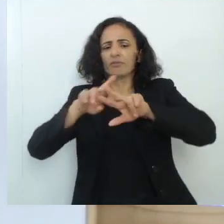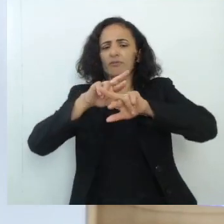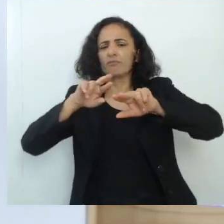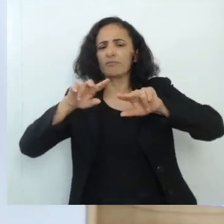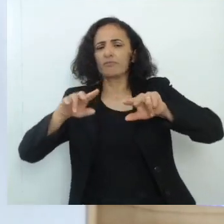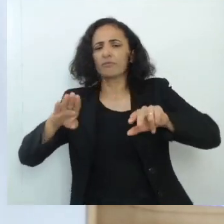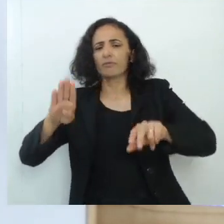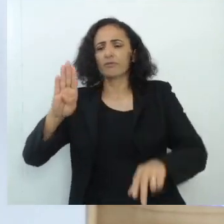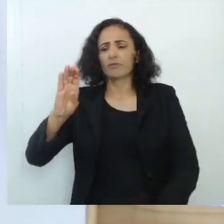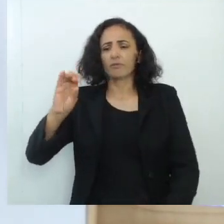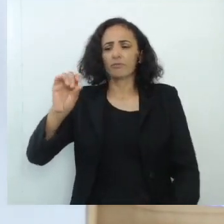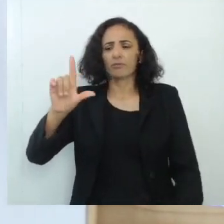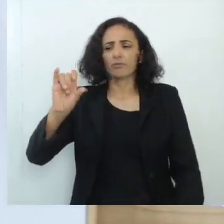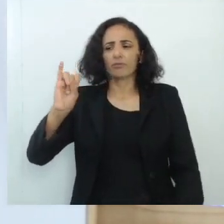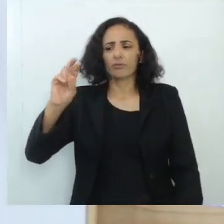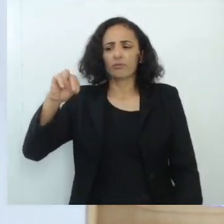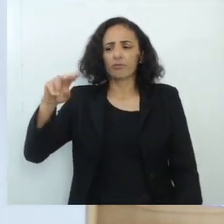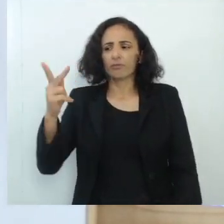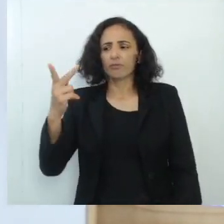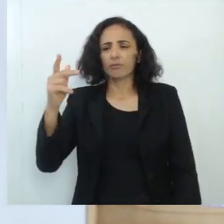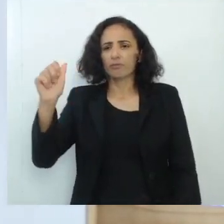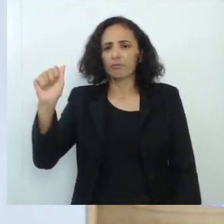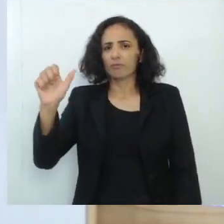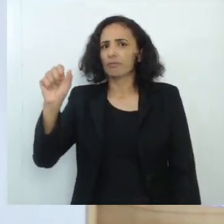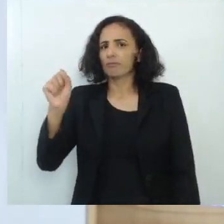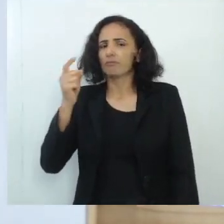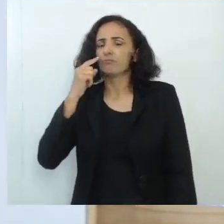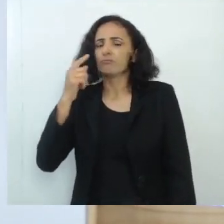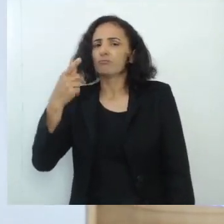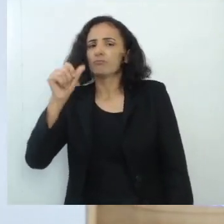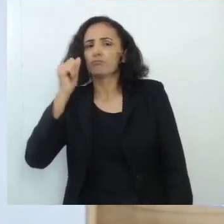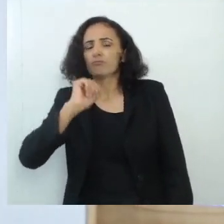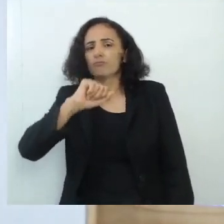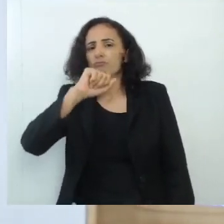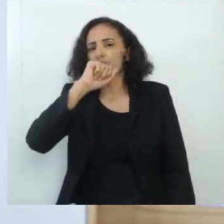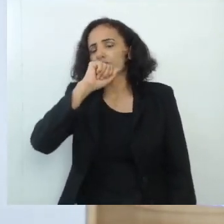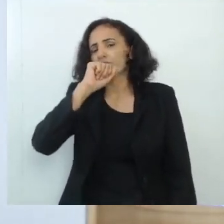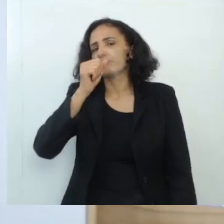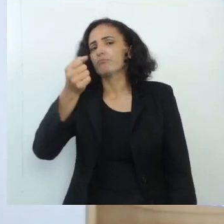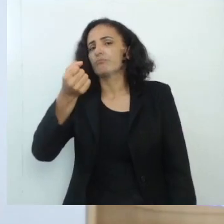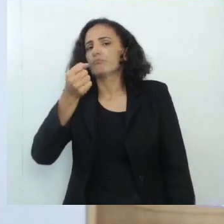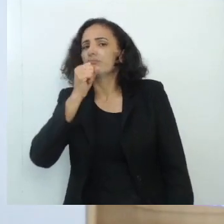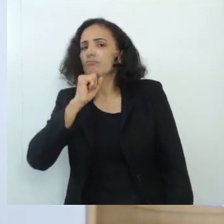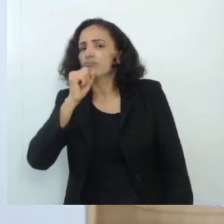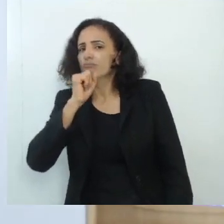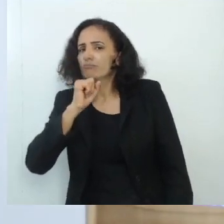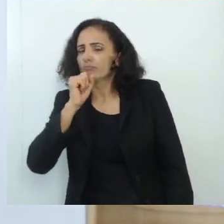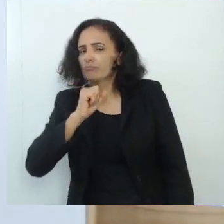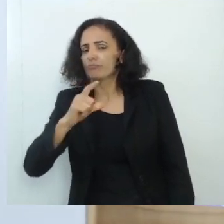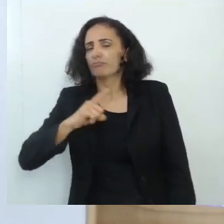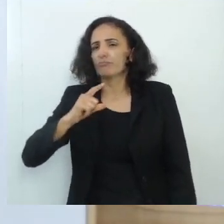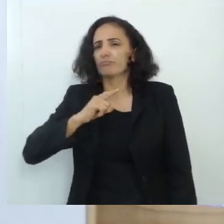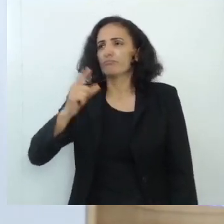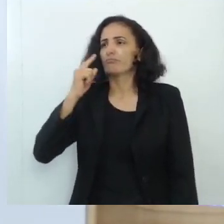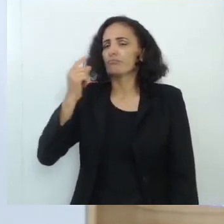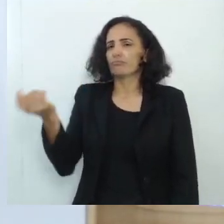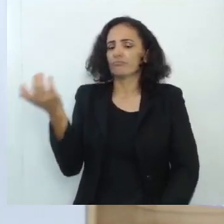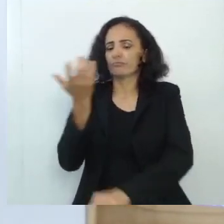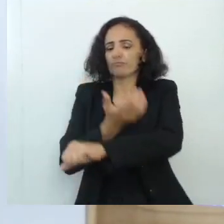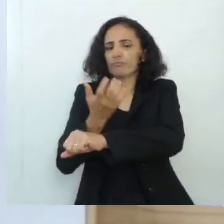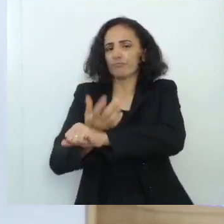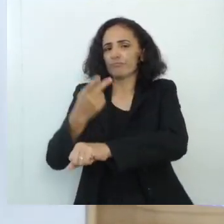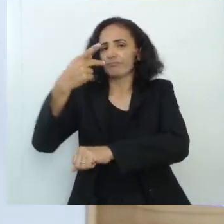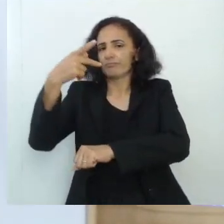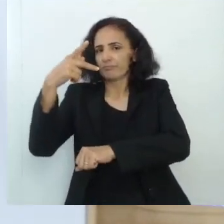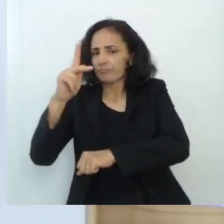sua casa, se sua mãe tem uma samambaia, sua avó tem uma samambaia, você sabe o que eu estou falando, pode olhar que se essa samambaia for adulta, você